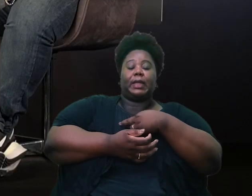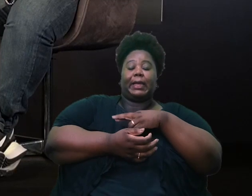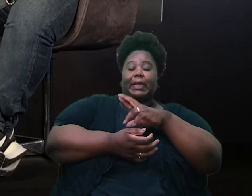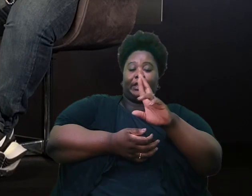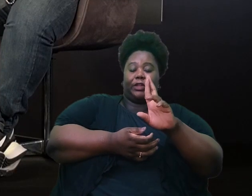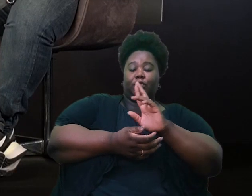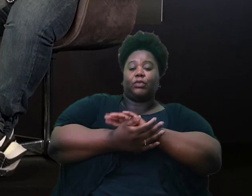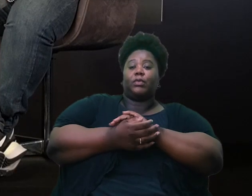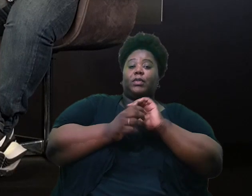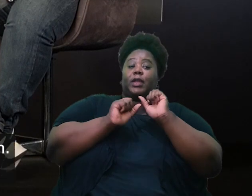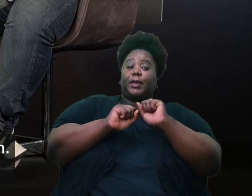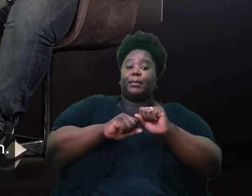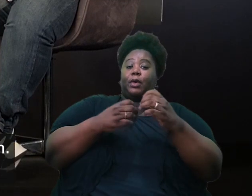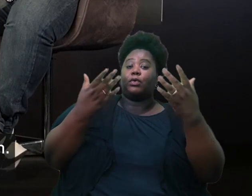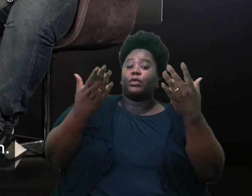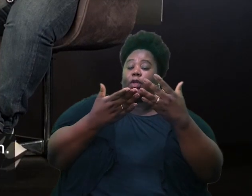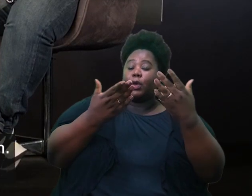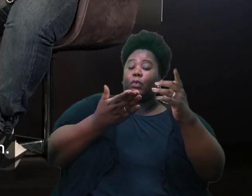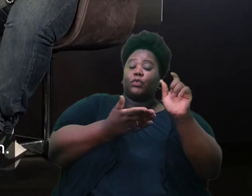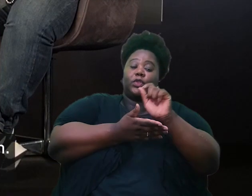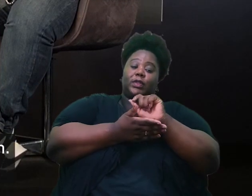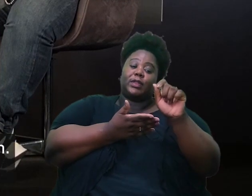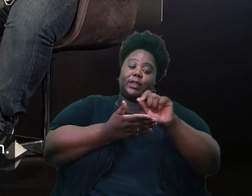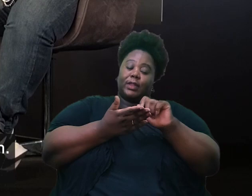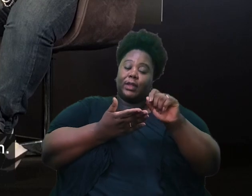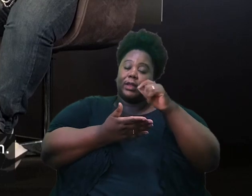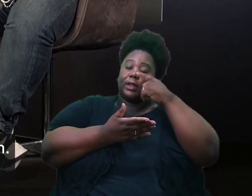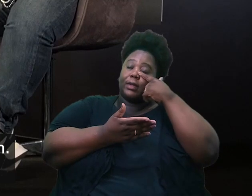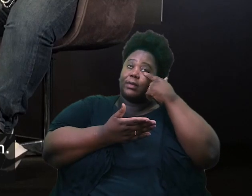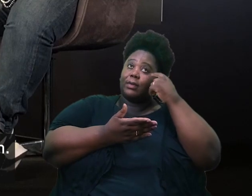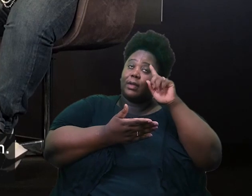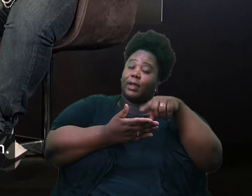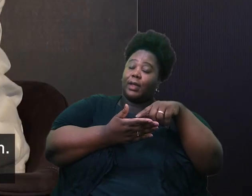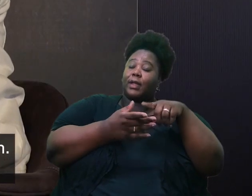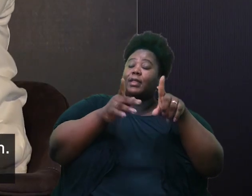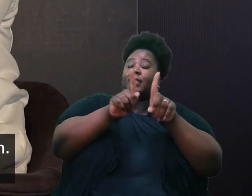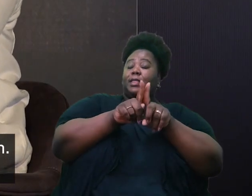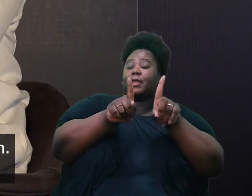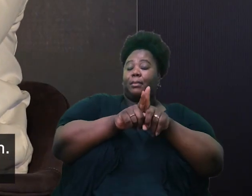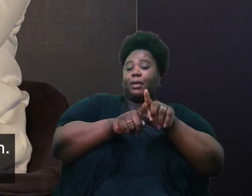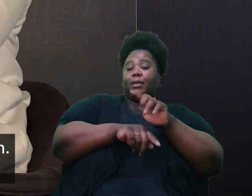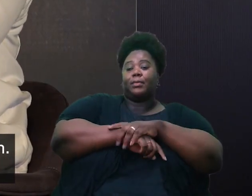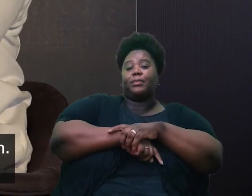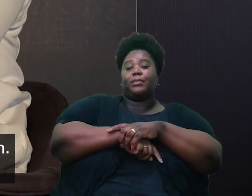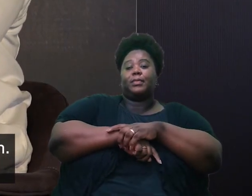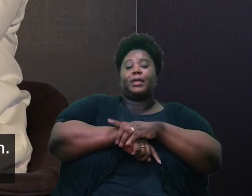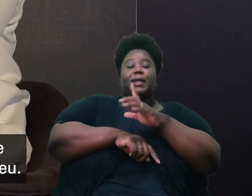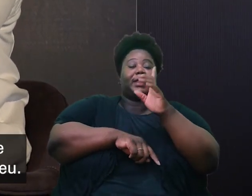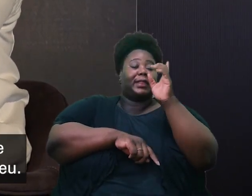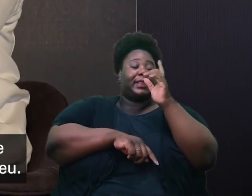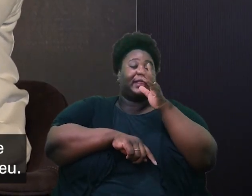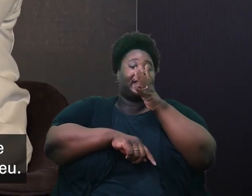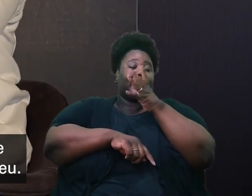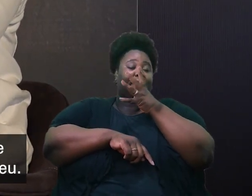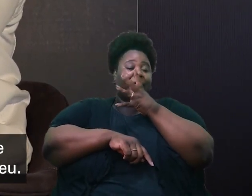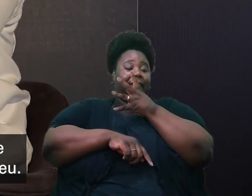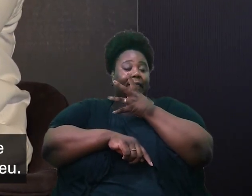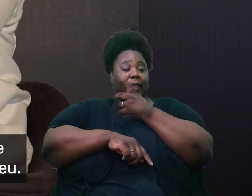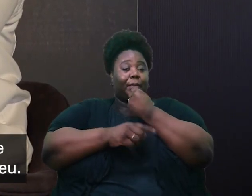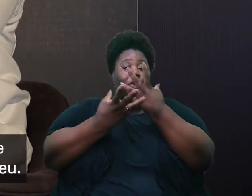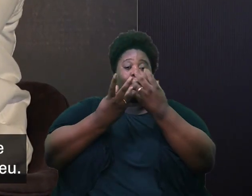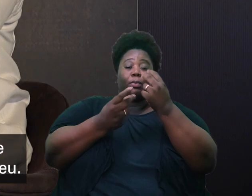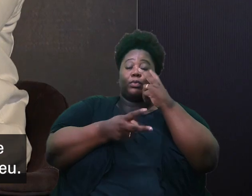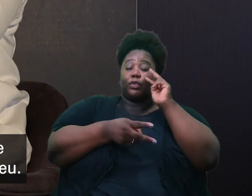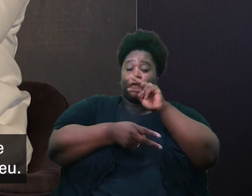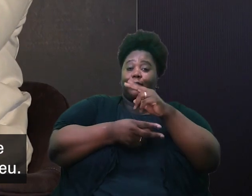religiosas e que podem hoje ser escritas como ciência também, né? E isso demorou muito tempo, eu vi isso